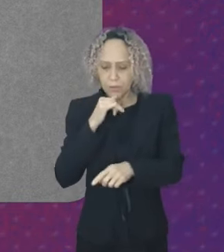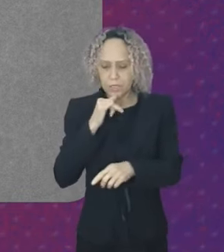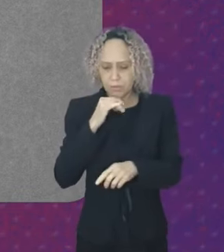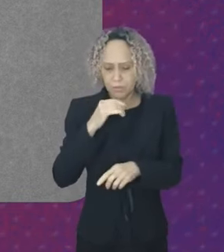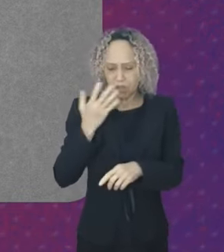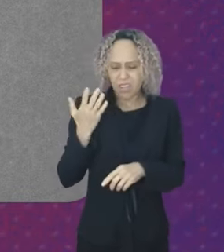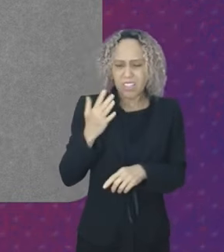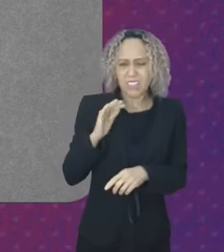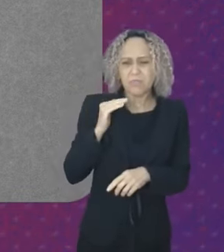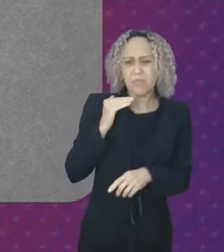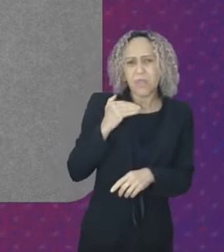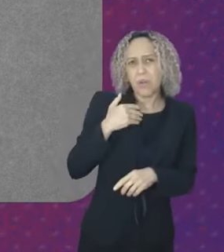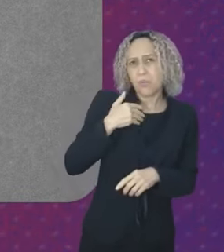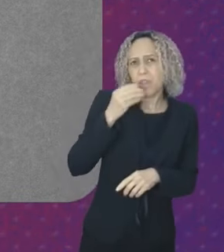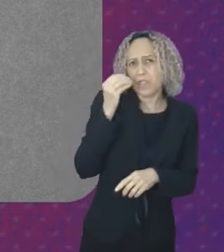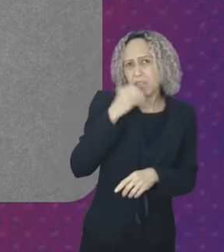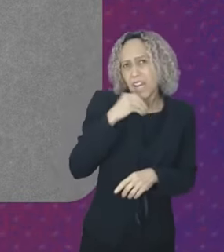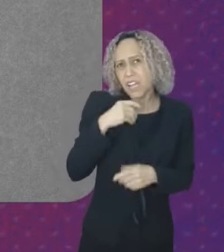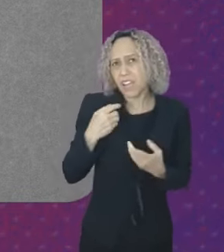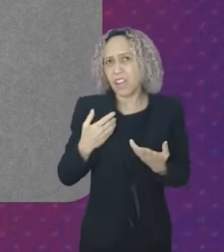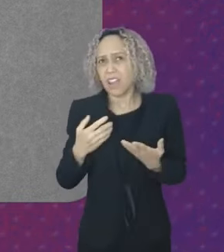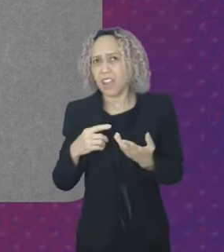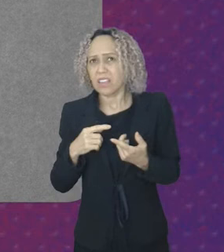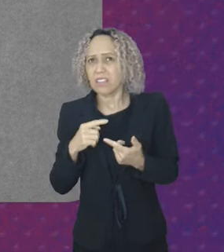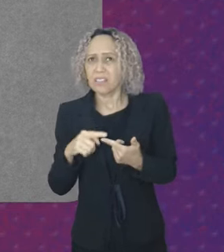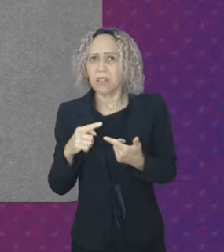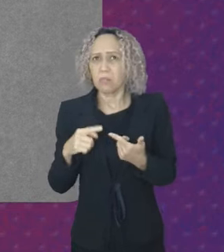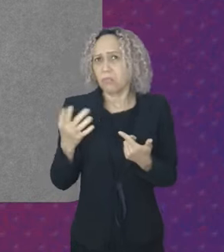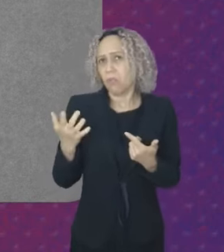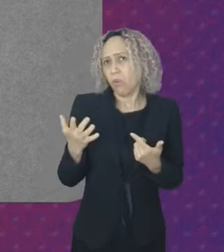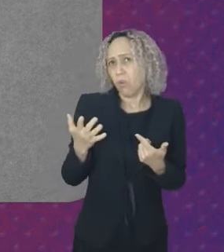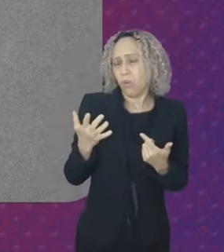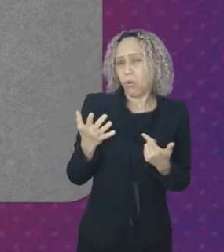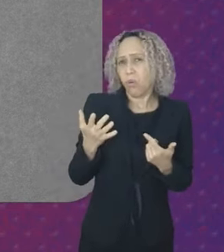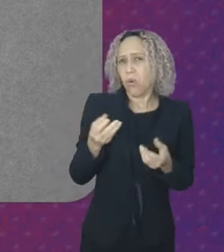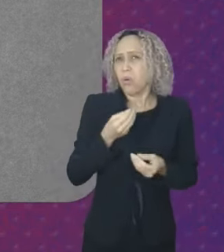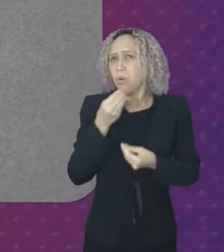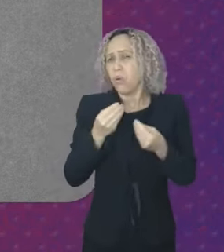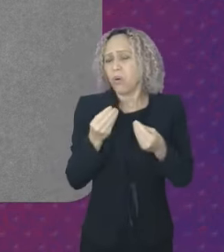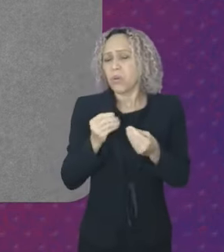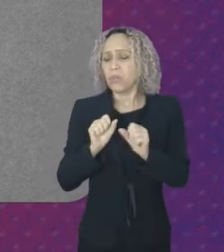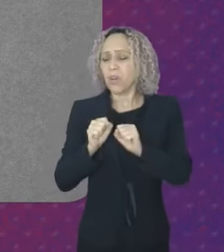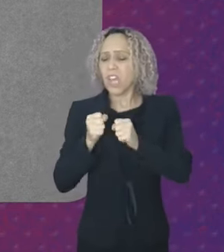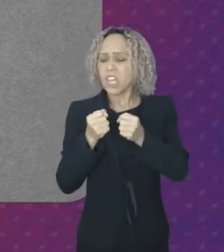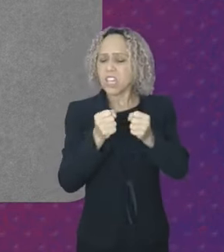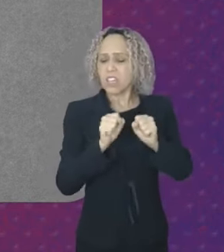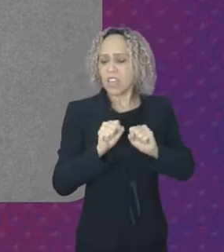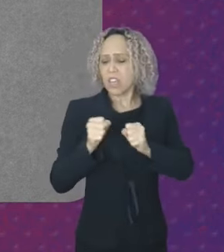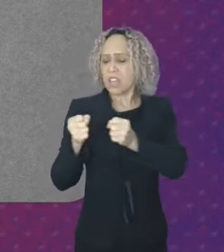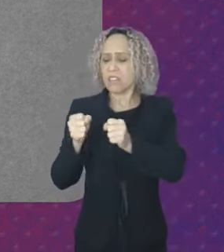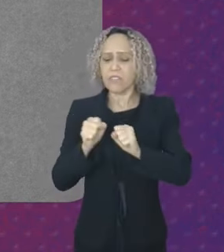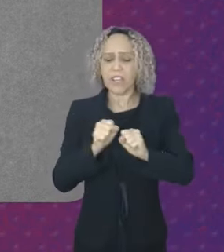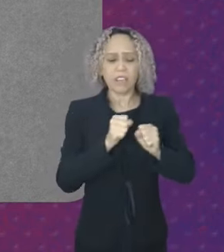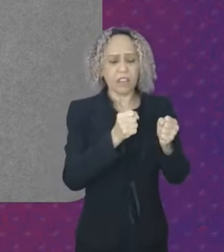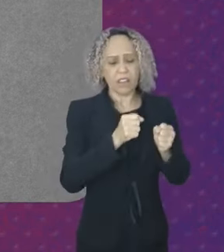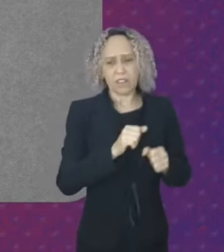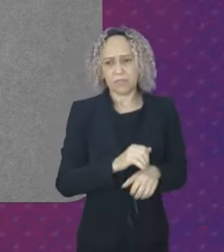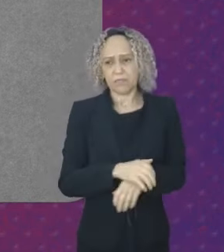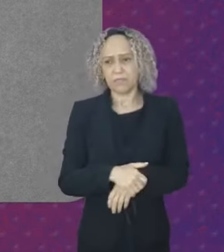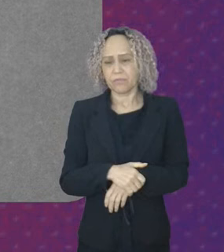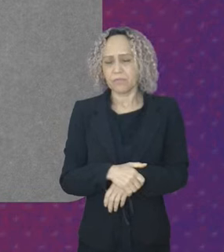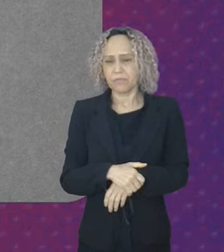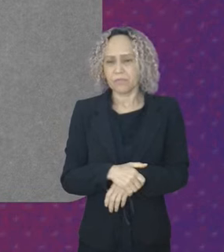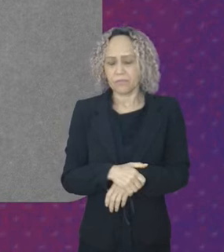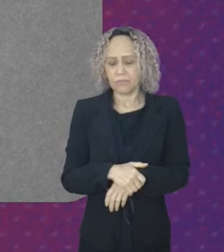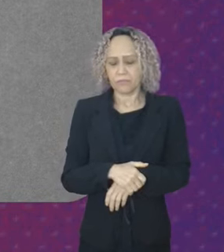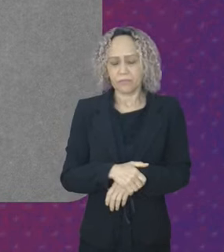Então, é interessante vocês terem isso mapeado, precisam fazer essa construção prioritariamente com a